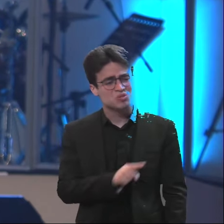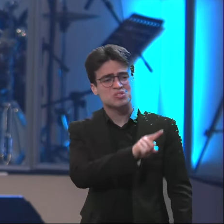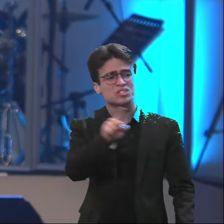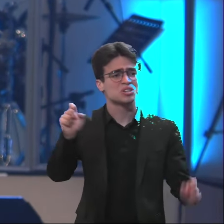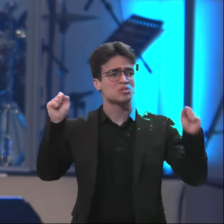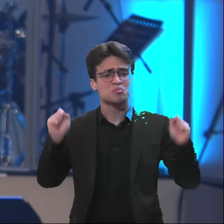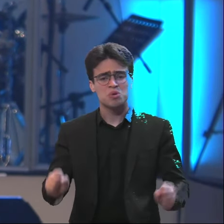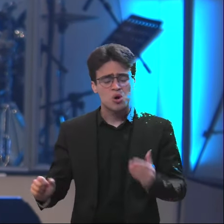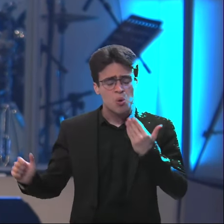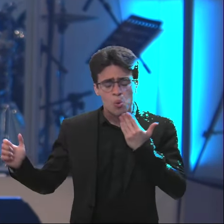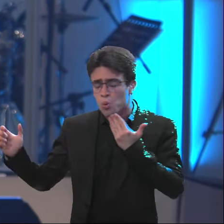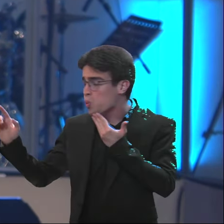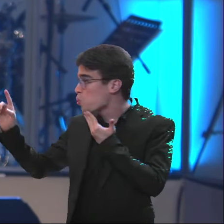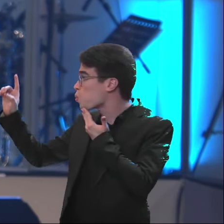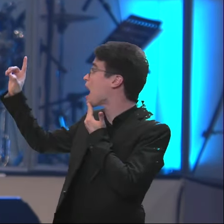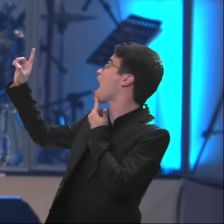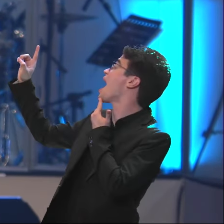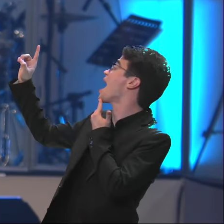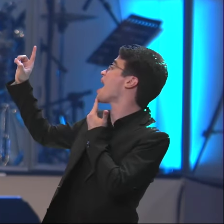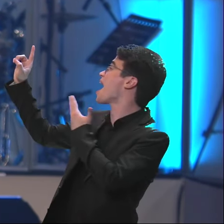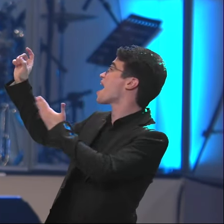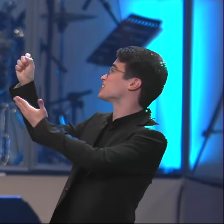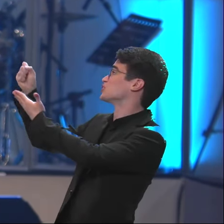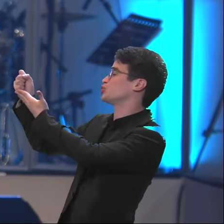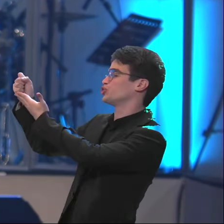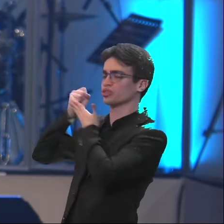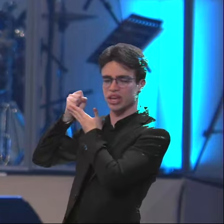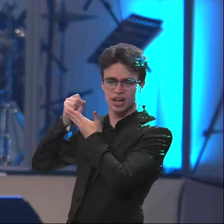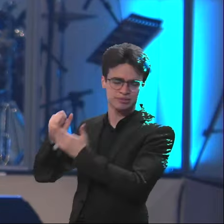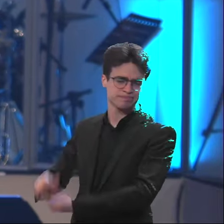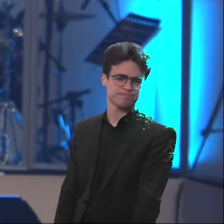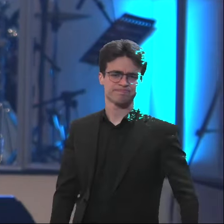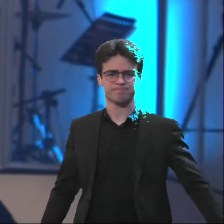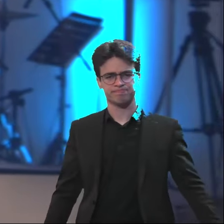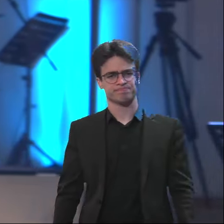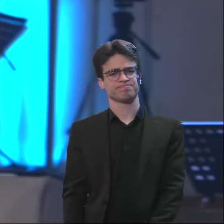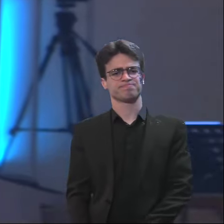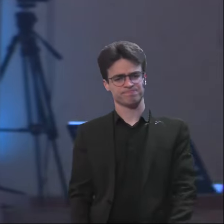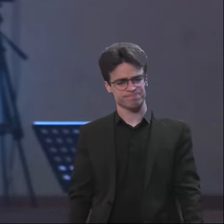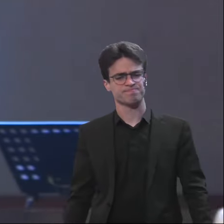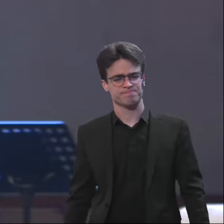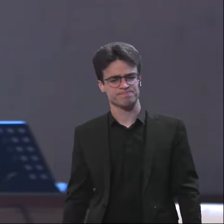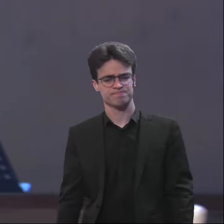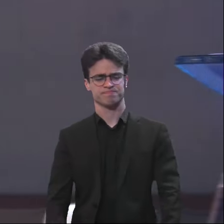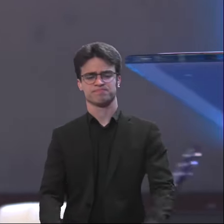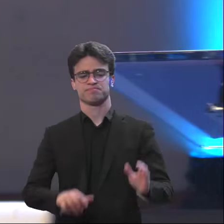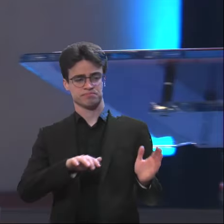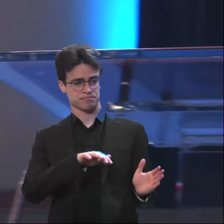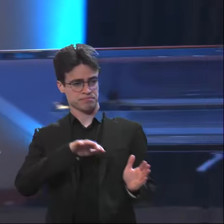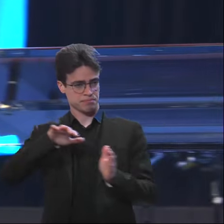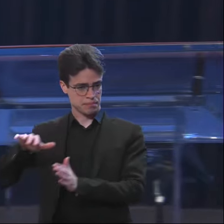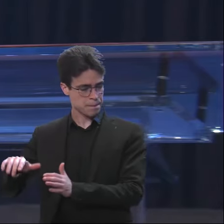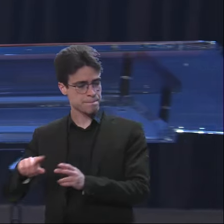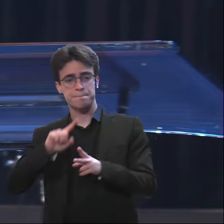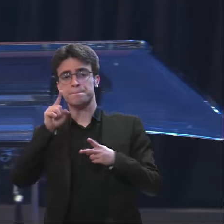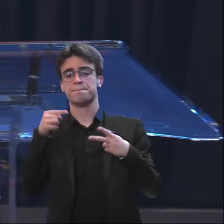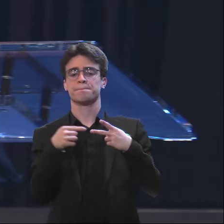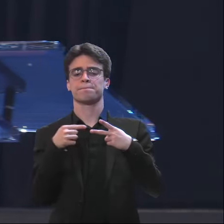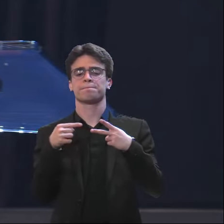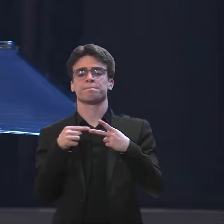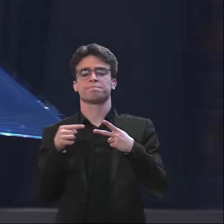teu socorro vem de Deus. Segunda lição. E enquanto eu li